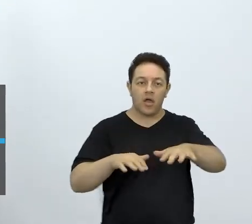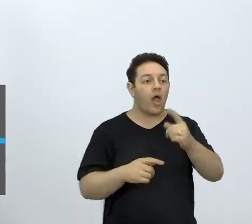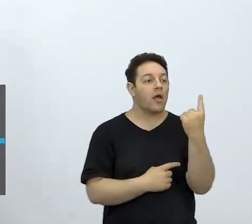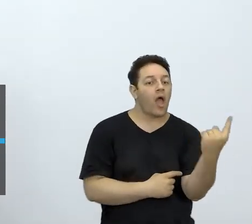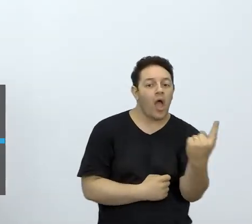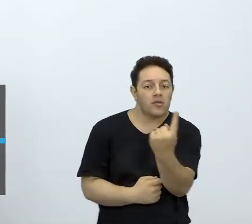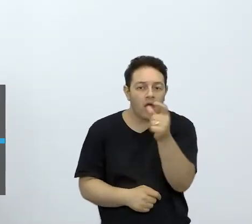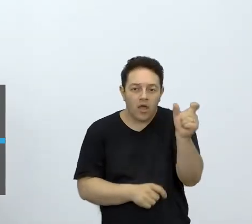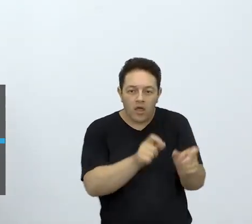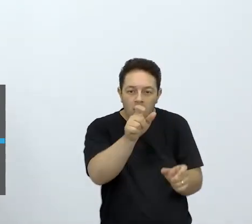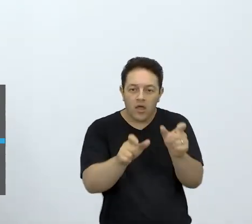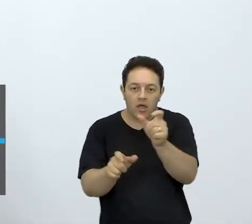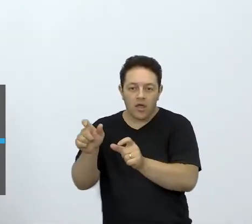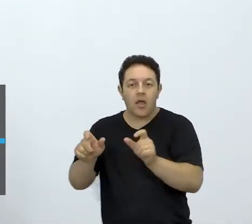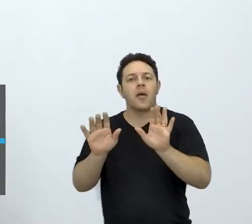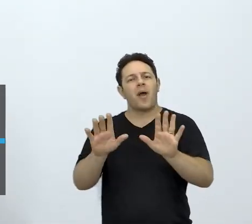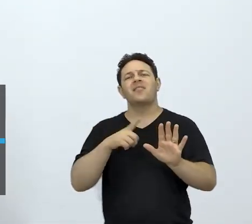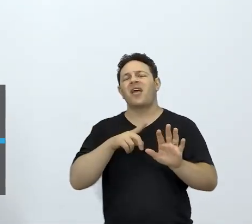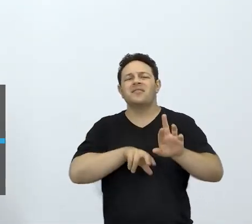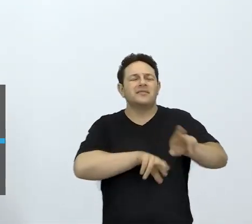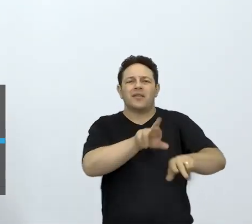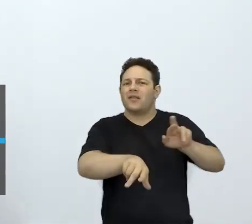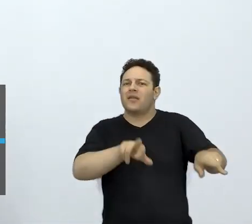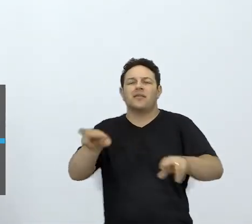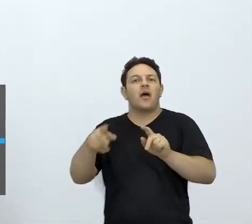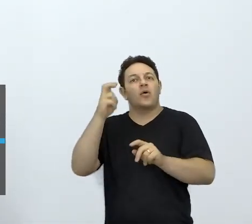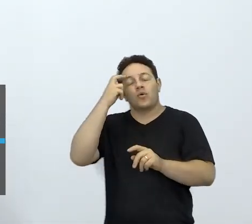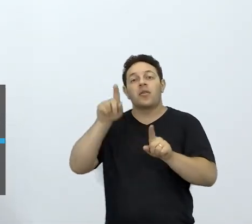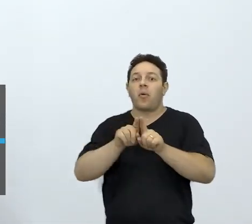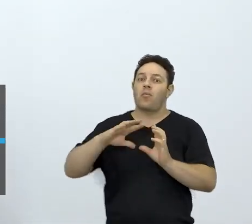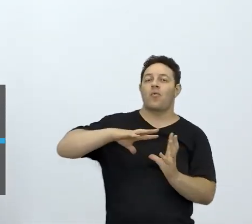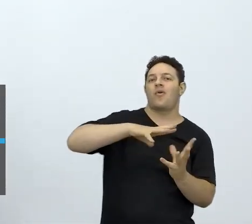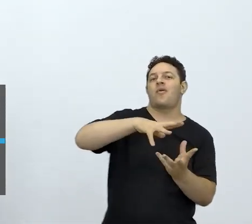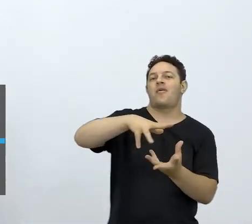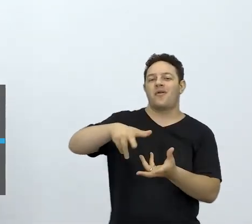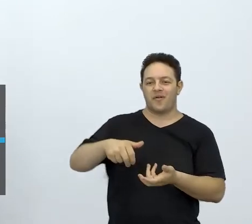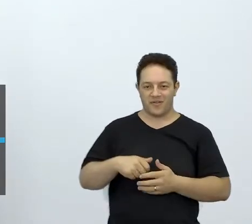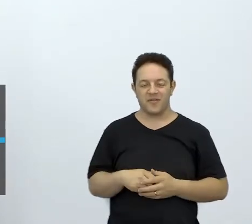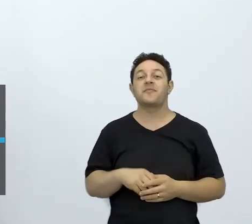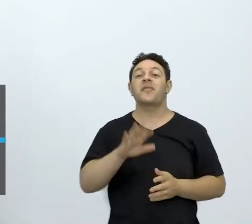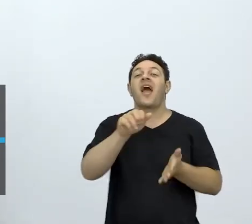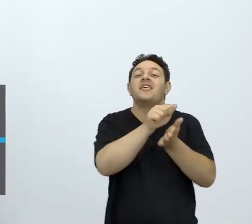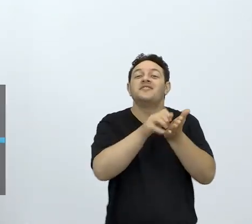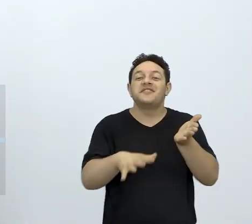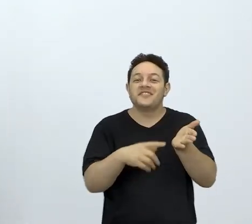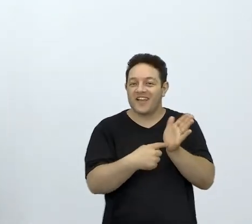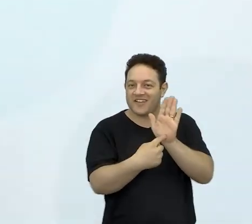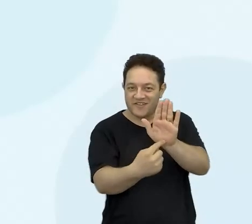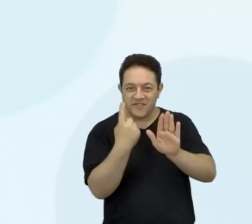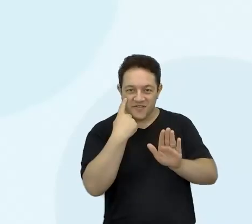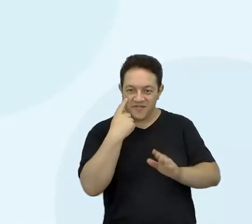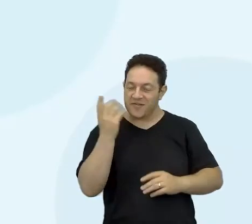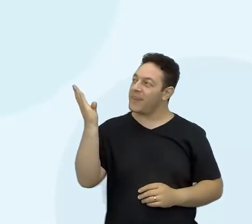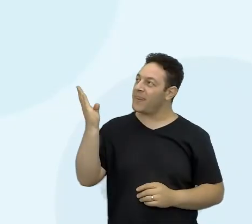usam essas lentes, mas existem muitas lentes no mundo, né? E a atividade que vai aparecer para